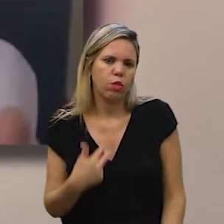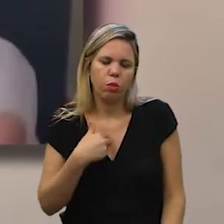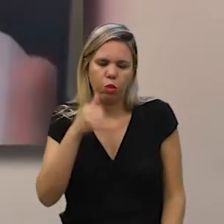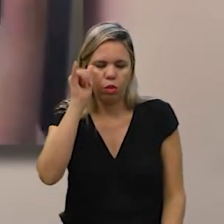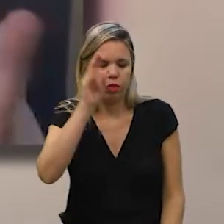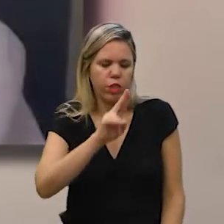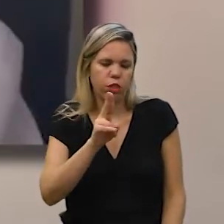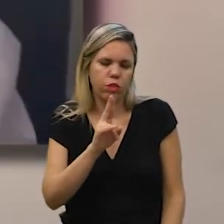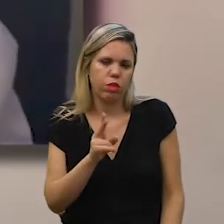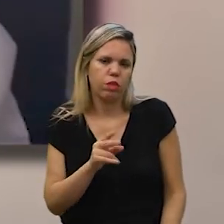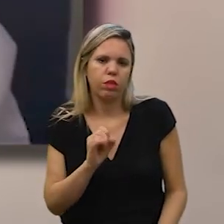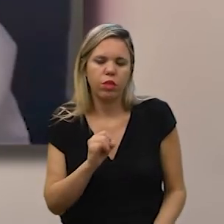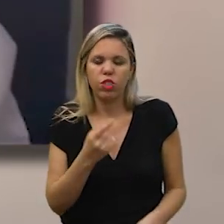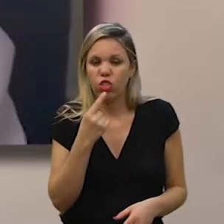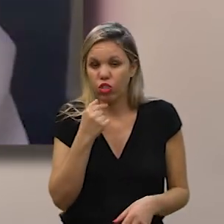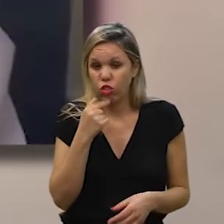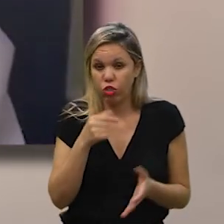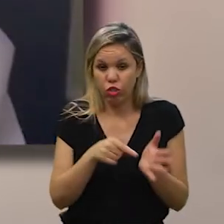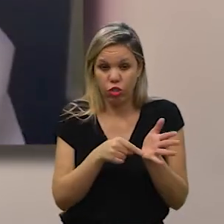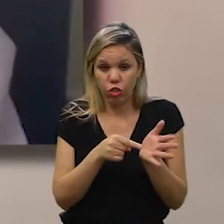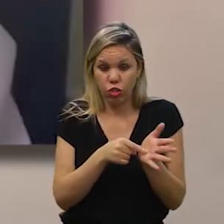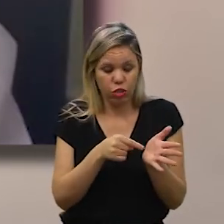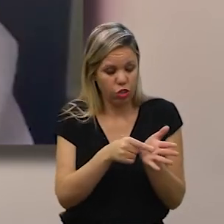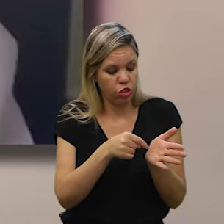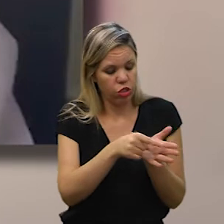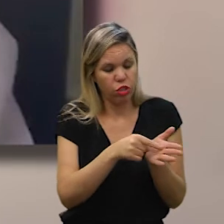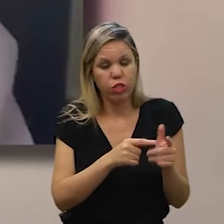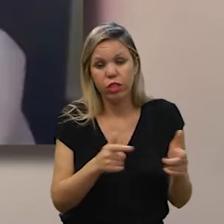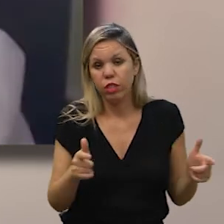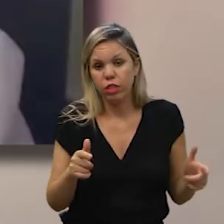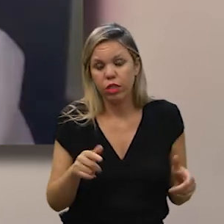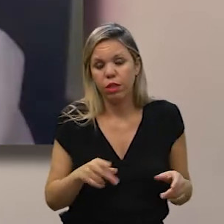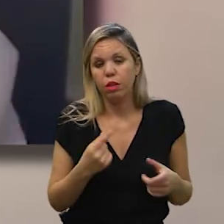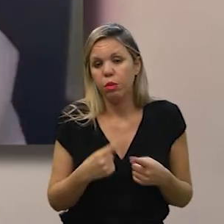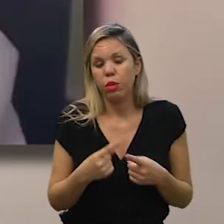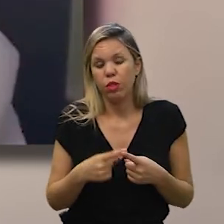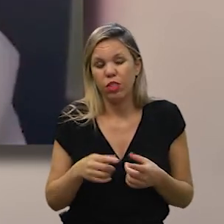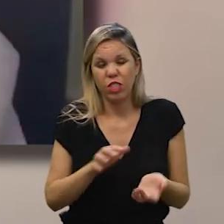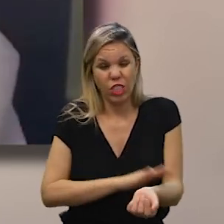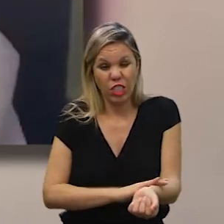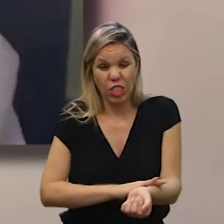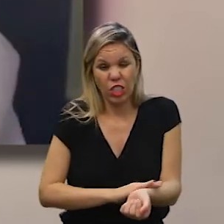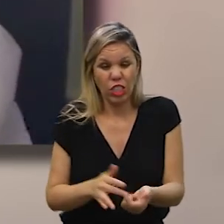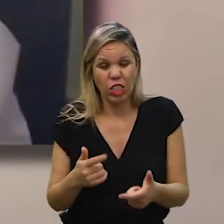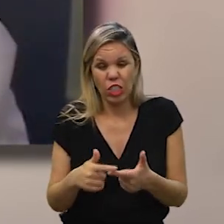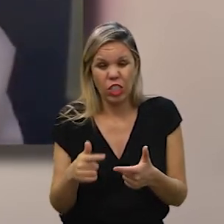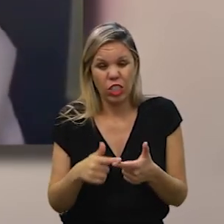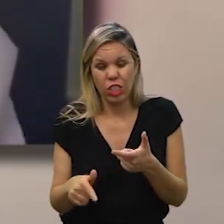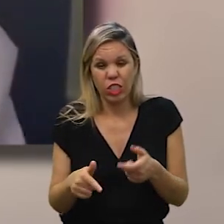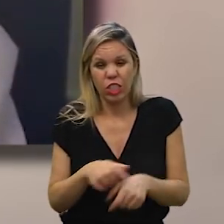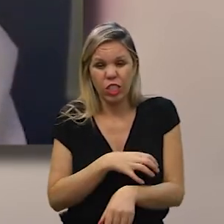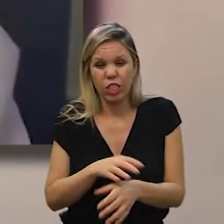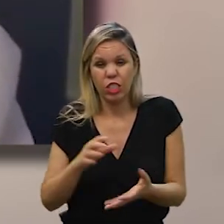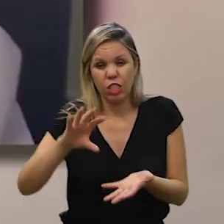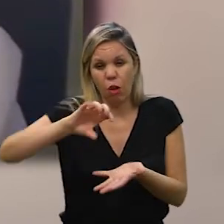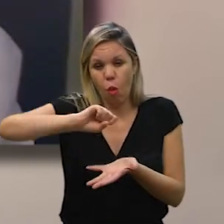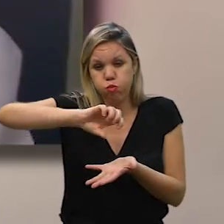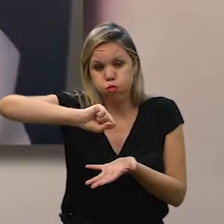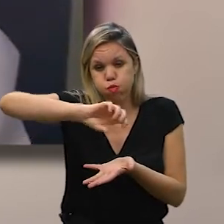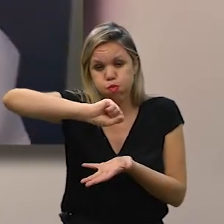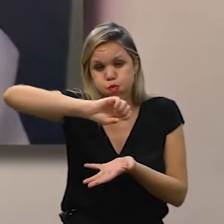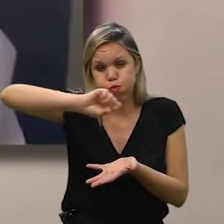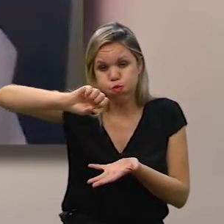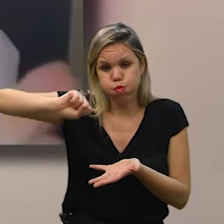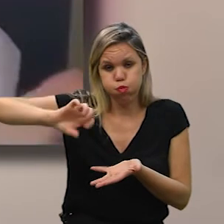usar. Então, desenvolveu vermelhidão na mão, na grande maioria das vezes é porque irritou. Se irritou, passa um creme